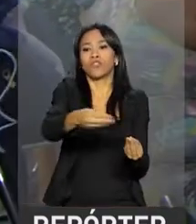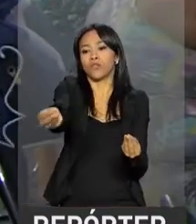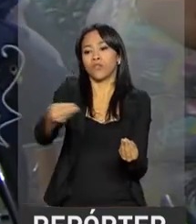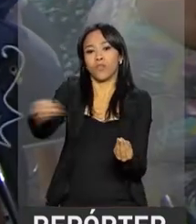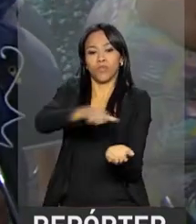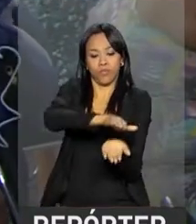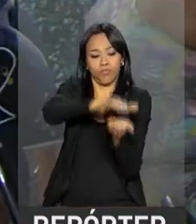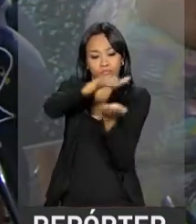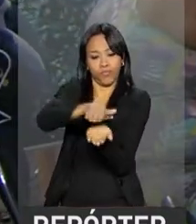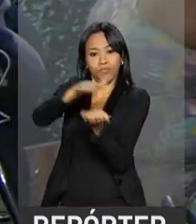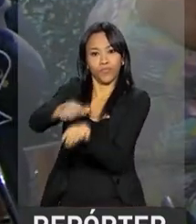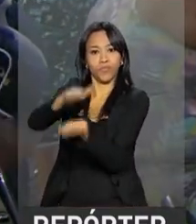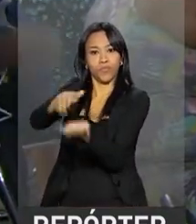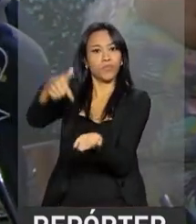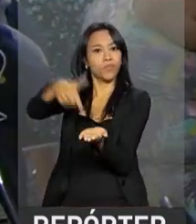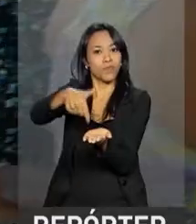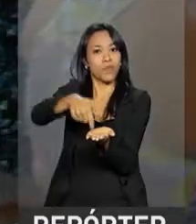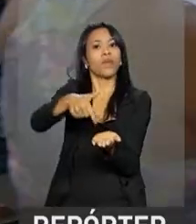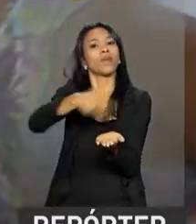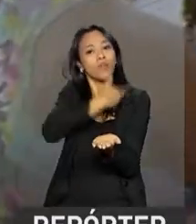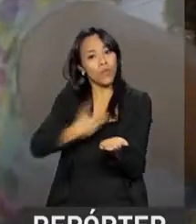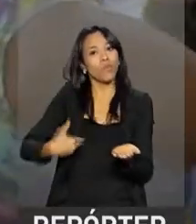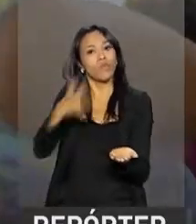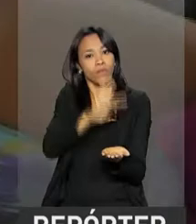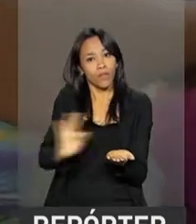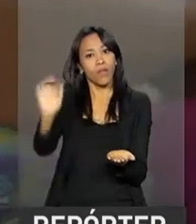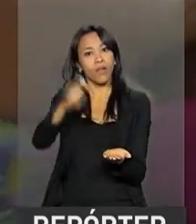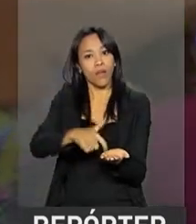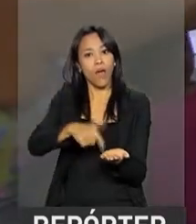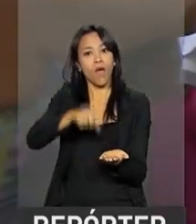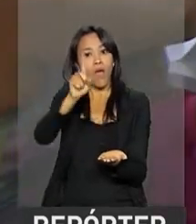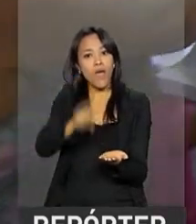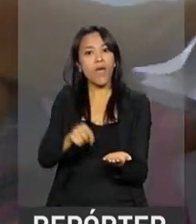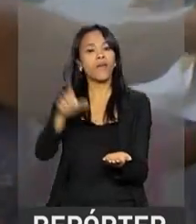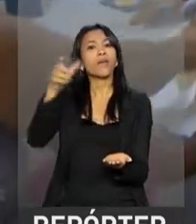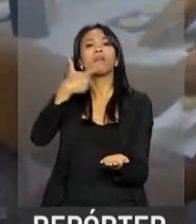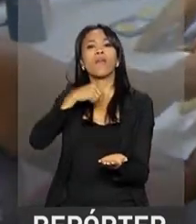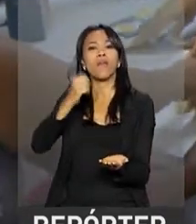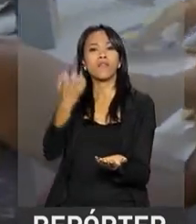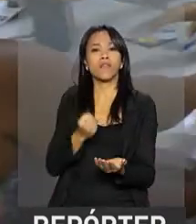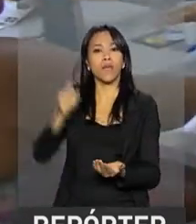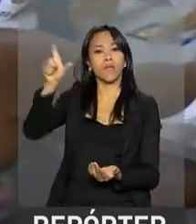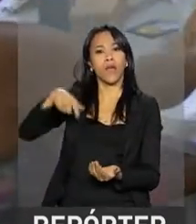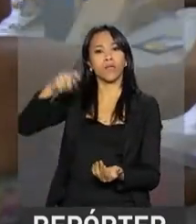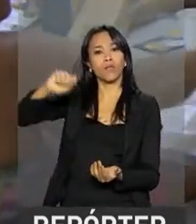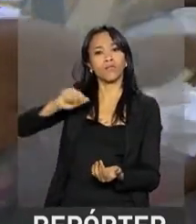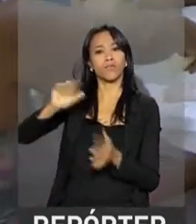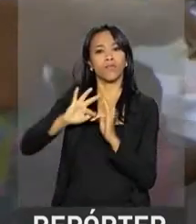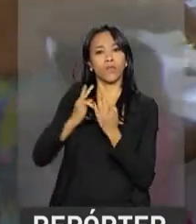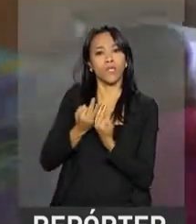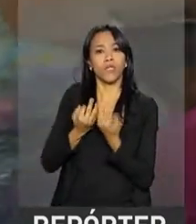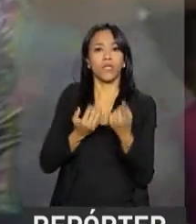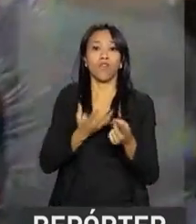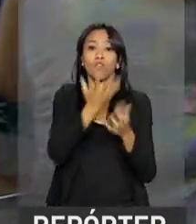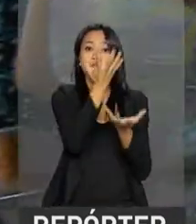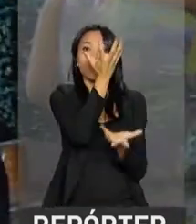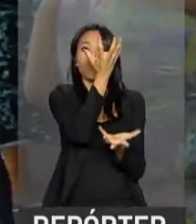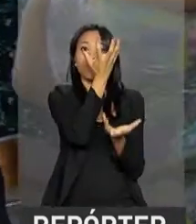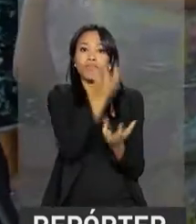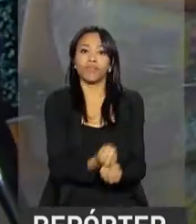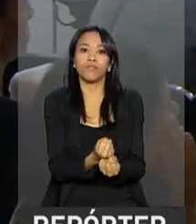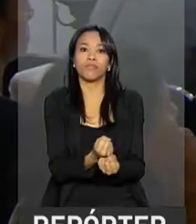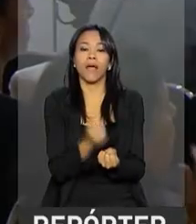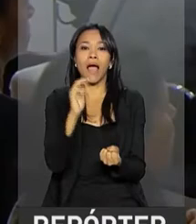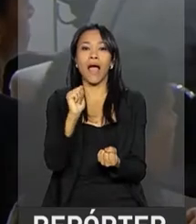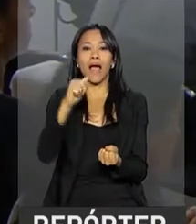para beneficiários de programas sociais do governo federal, como o Bolsa Família. Há 2 meses do desligamento do sinal analógico no